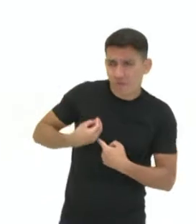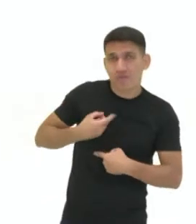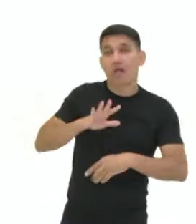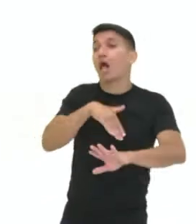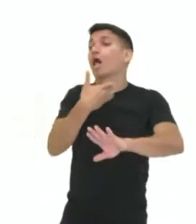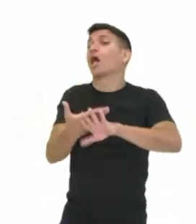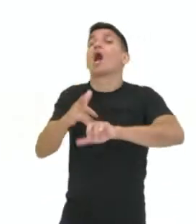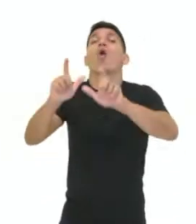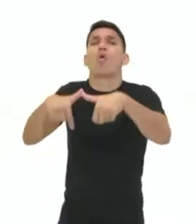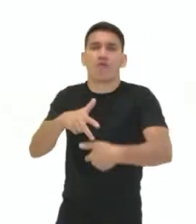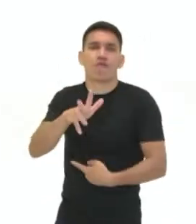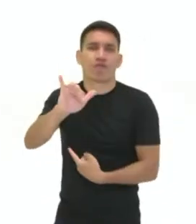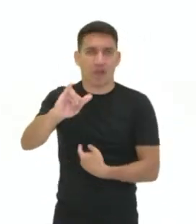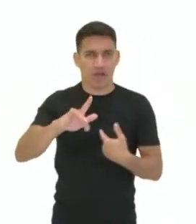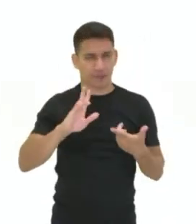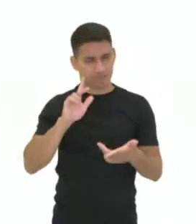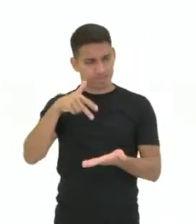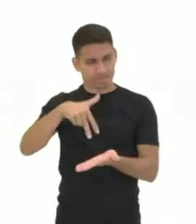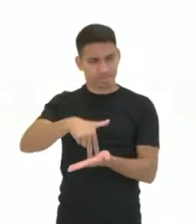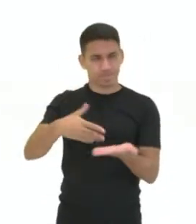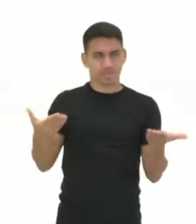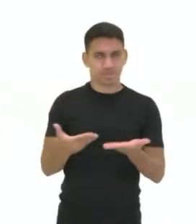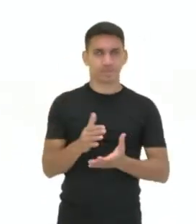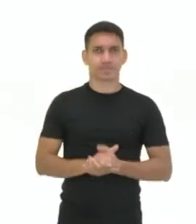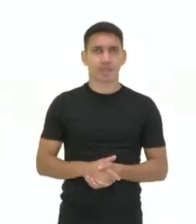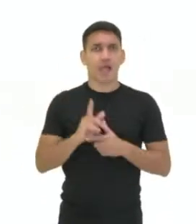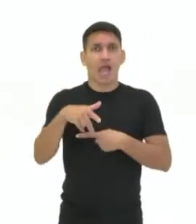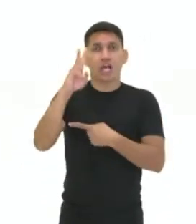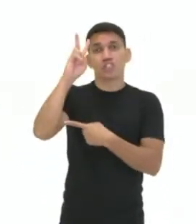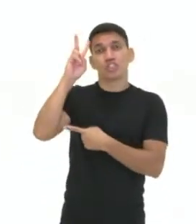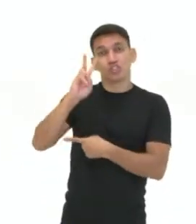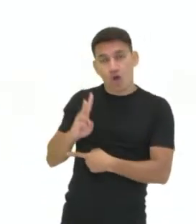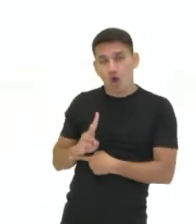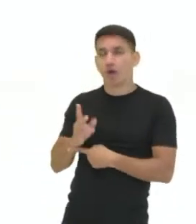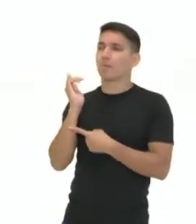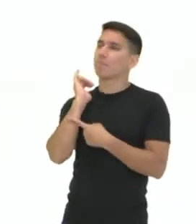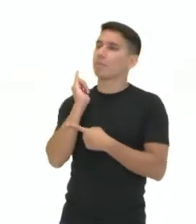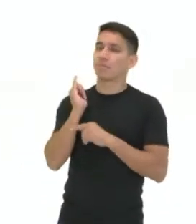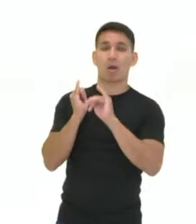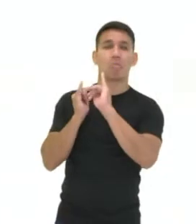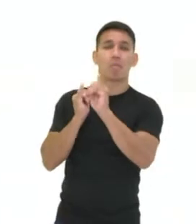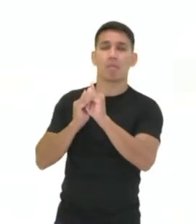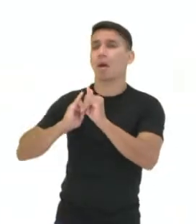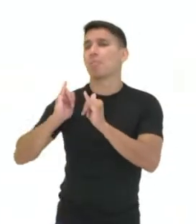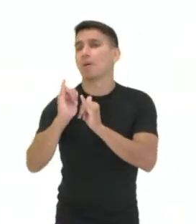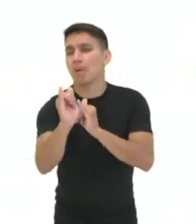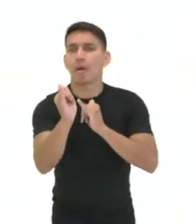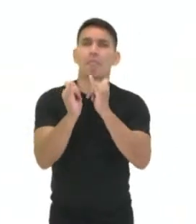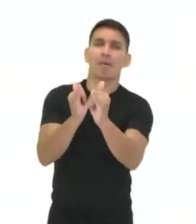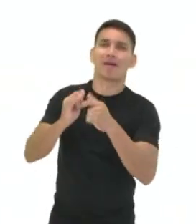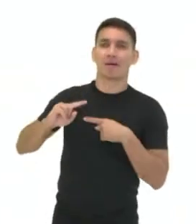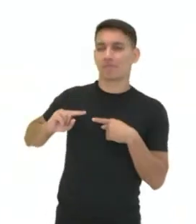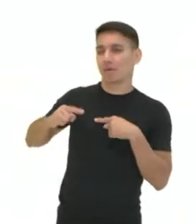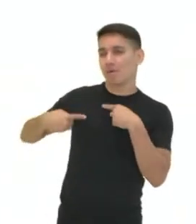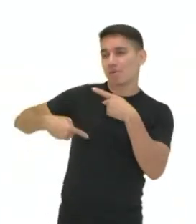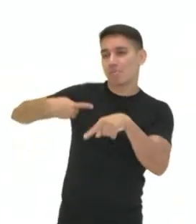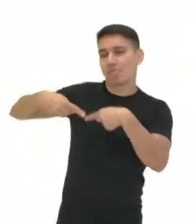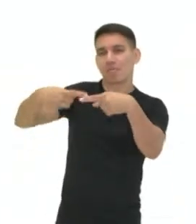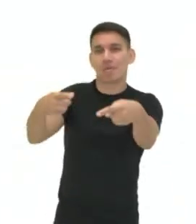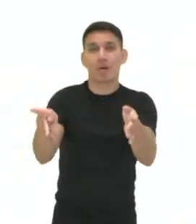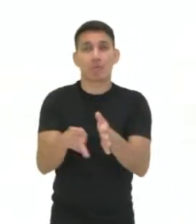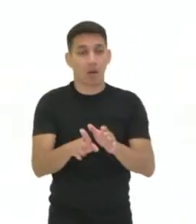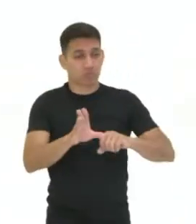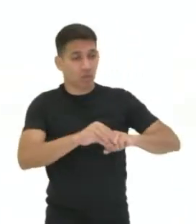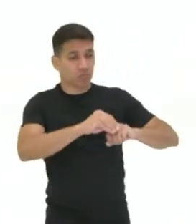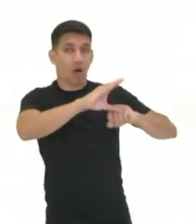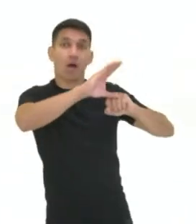estamos aqui. São histórias contadas e recontadas pelos mais velhos, geração após geração. É um conhecimento